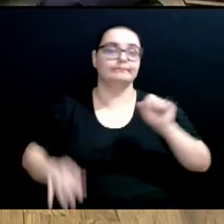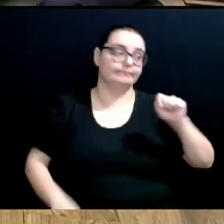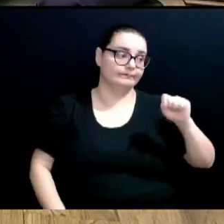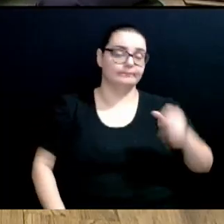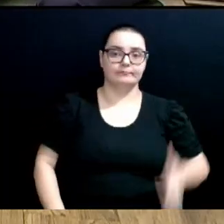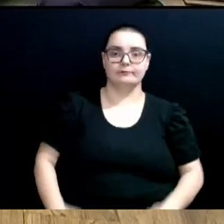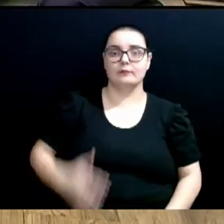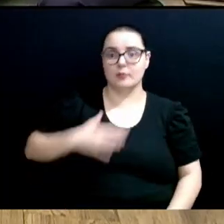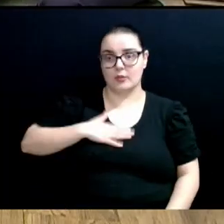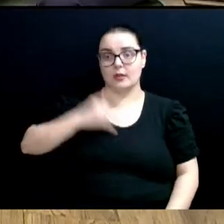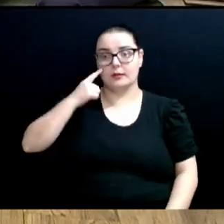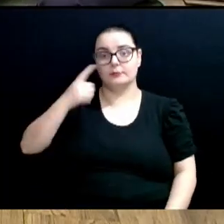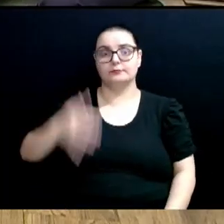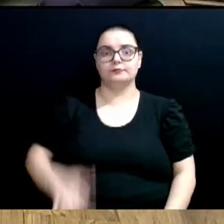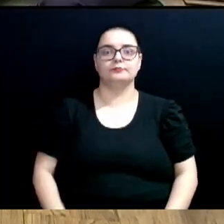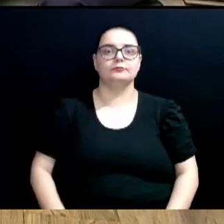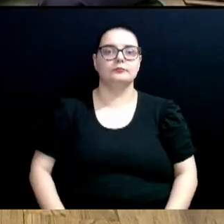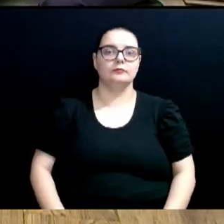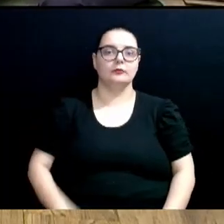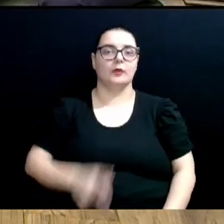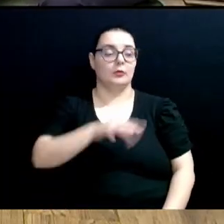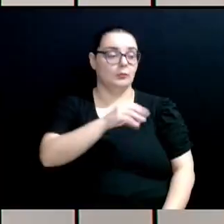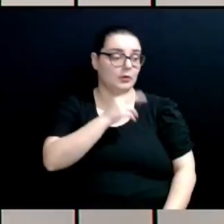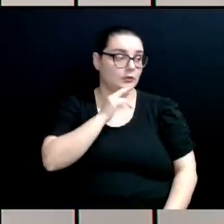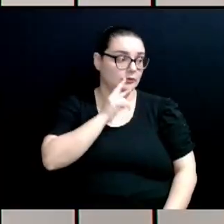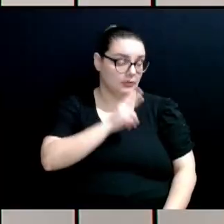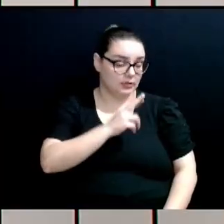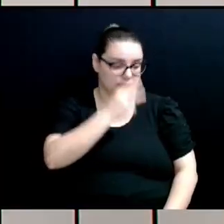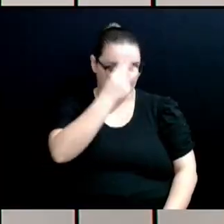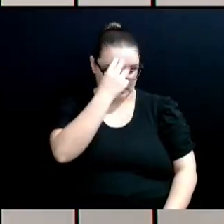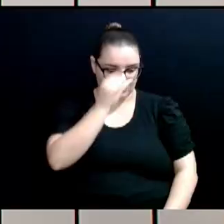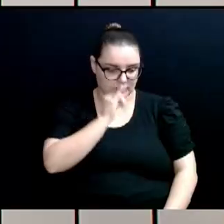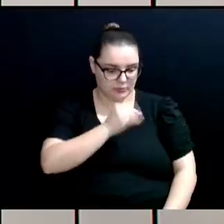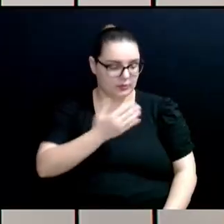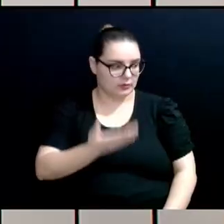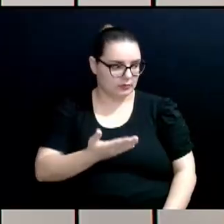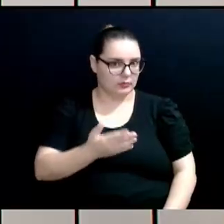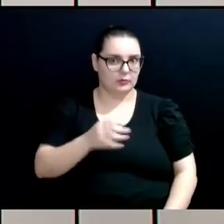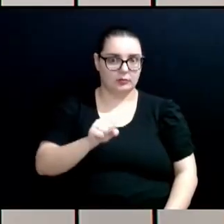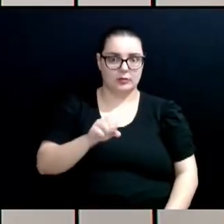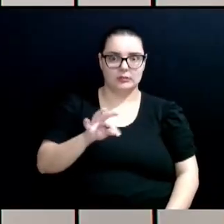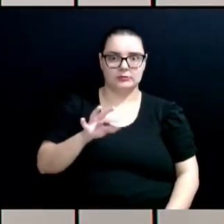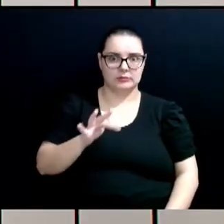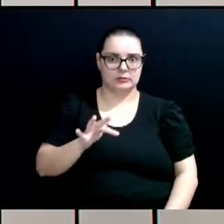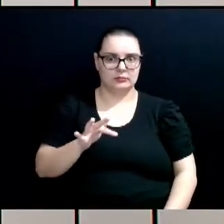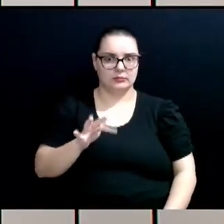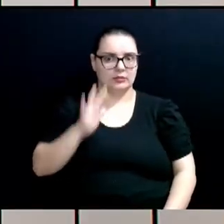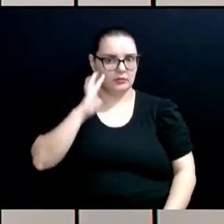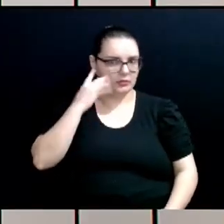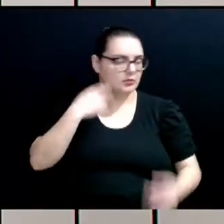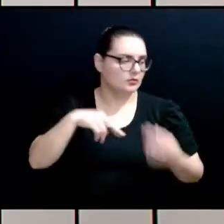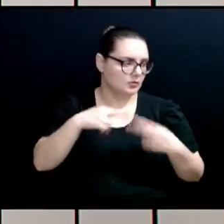pensar. Paulo, na resposta do Wagner Romão, ele falou sobre o STF. E eu acho que tem tudo a ver com essa questão de democracia, da garantia do